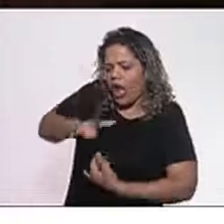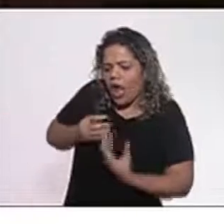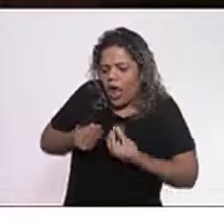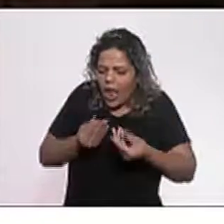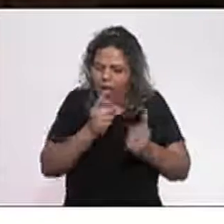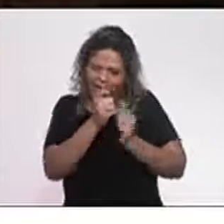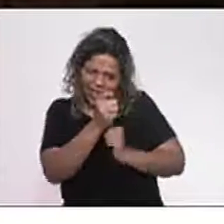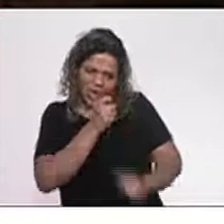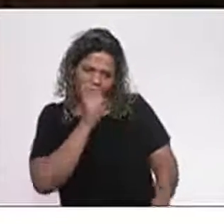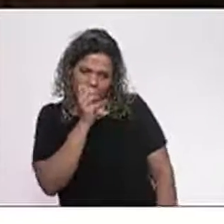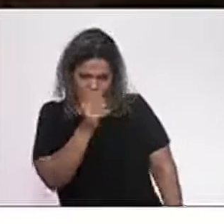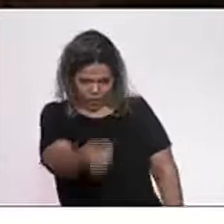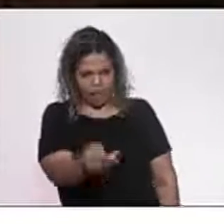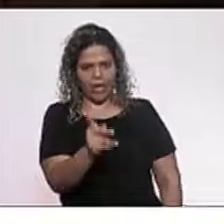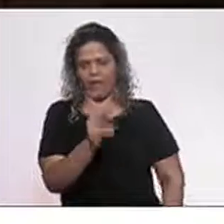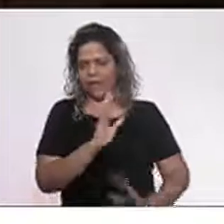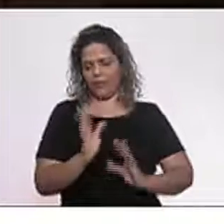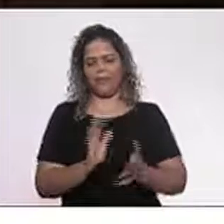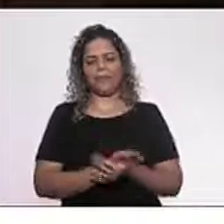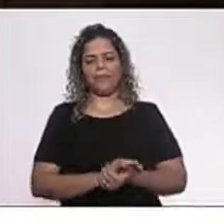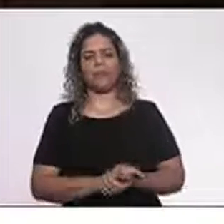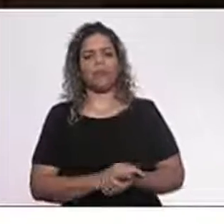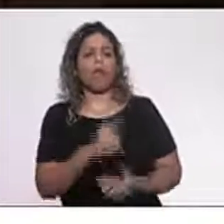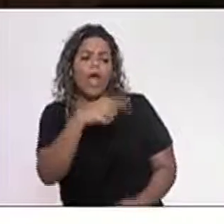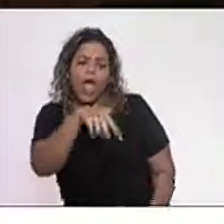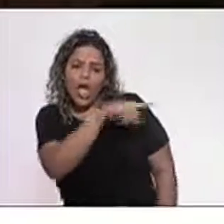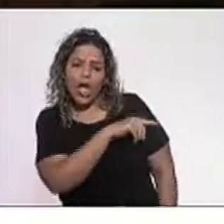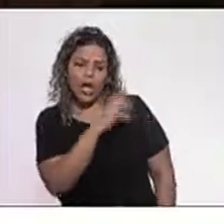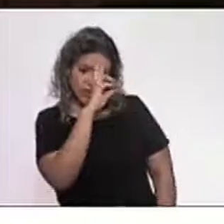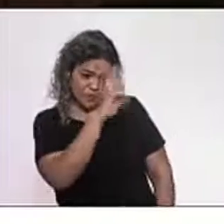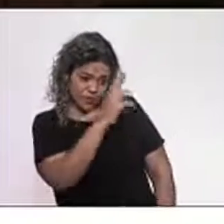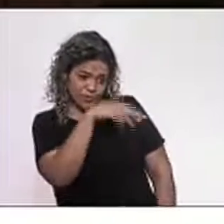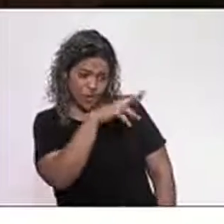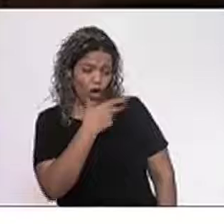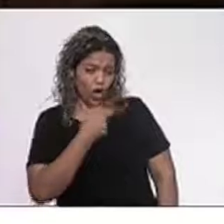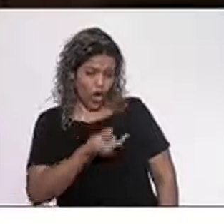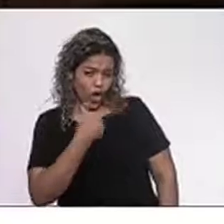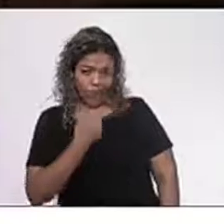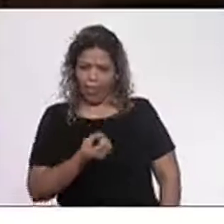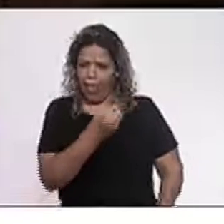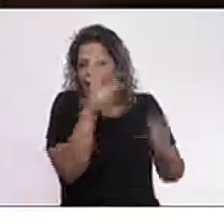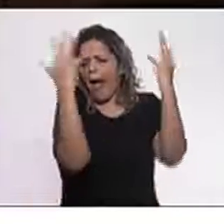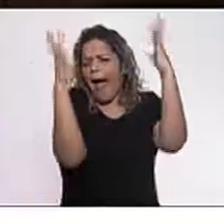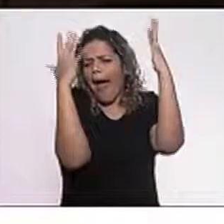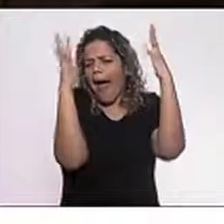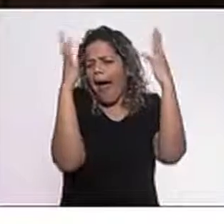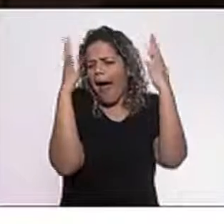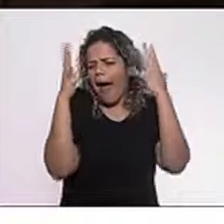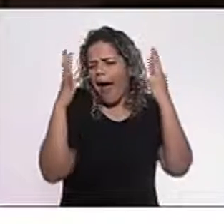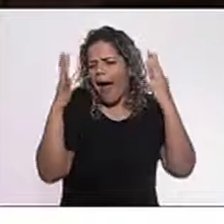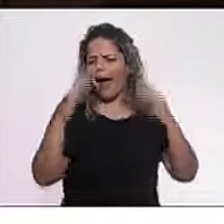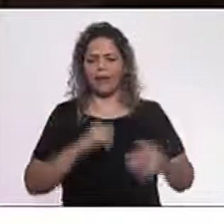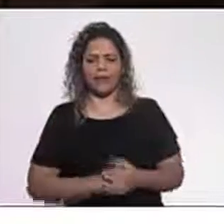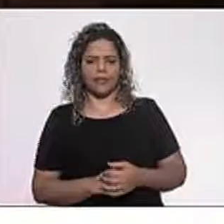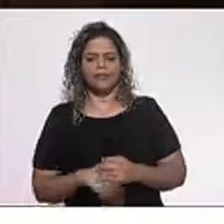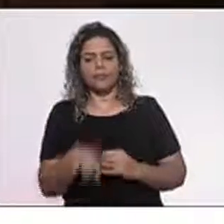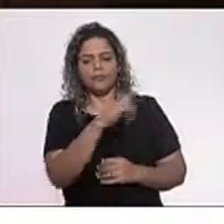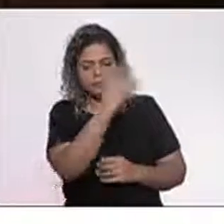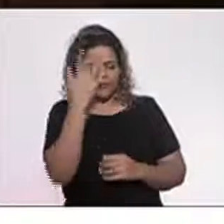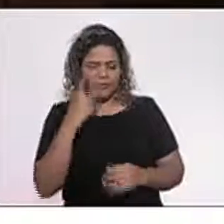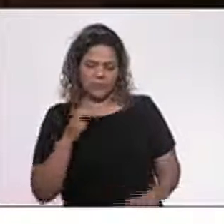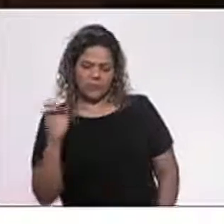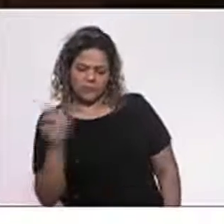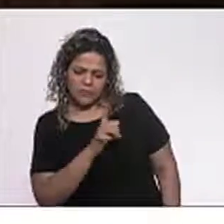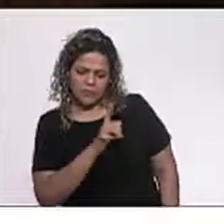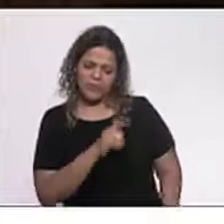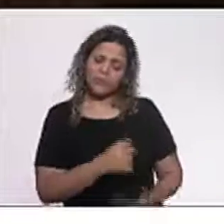para o jornalista e aí está tudo válido? E esse senhor, deram uma salva de palmas, o pessoal do